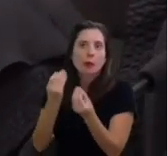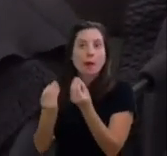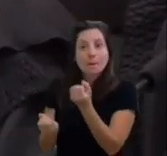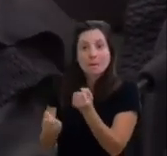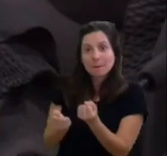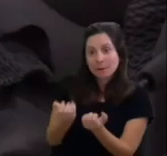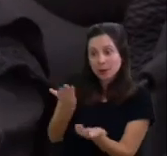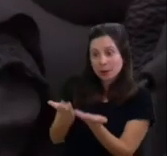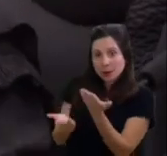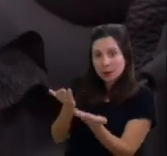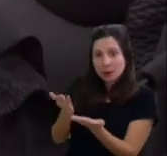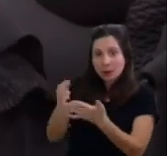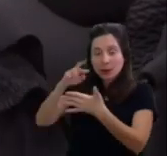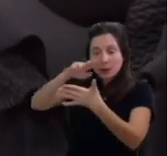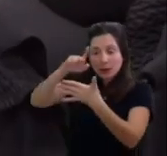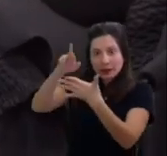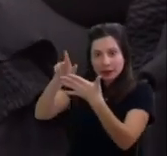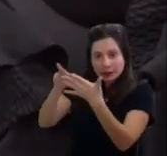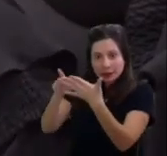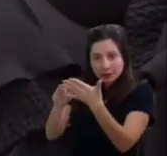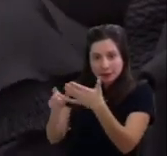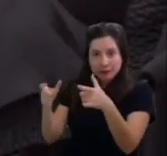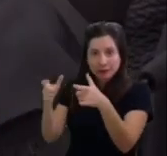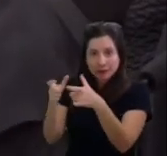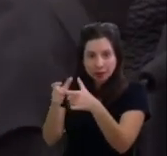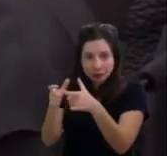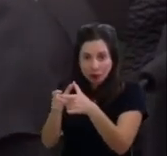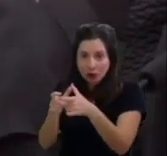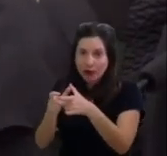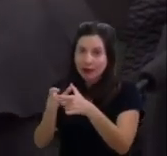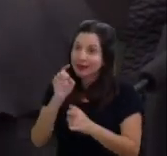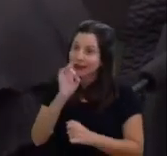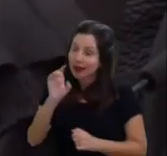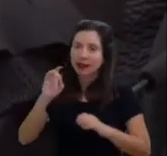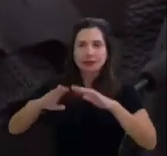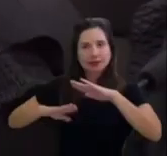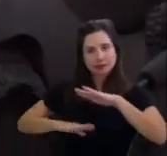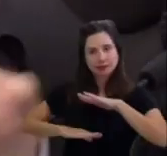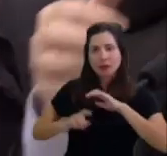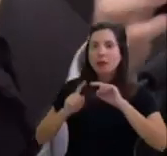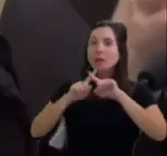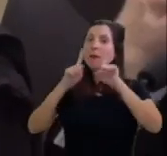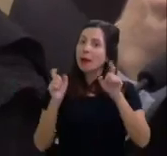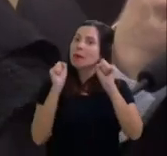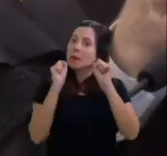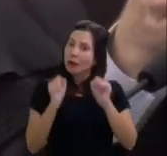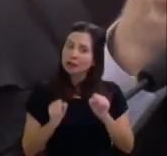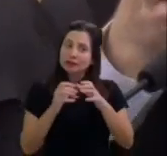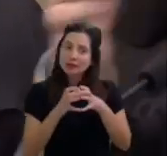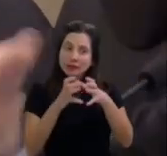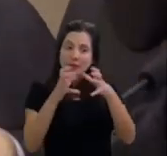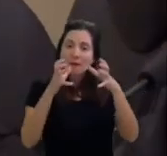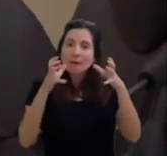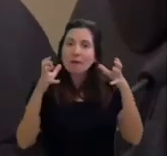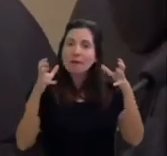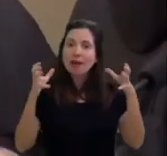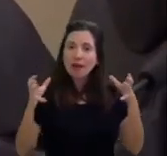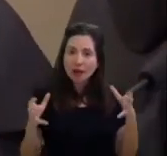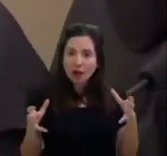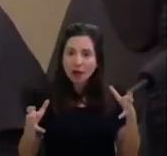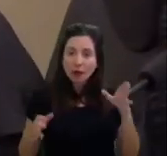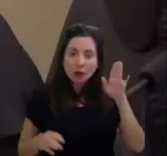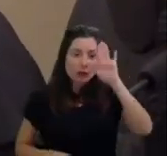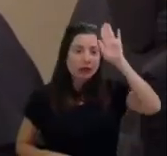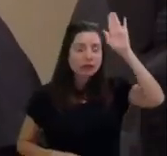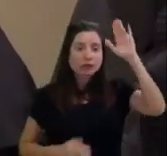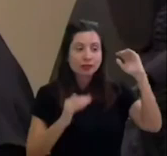proporcionalmente o benefício fosse menor, em determinado caso? Pode ser. Mas pode ser que fosse bem maior. Pode ser que um determinado candidato tivesse uma